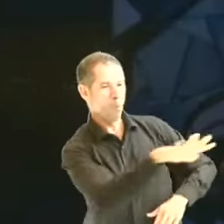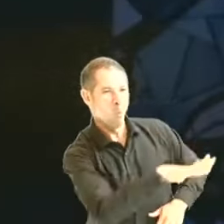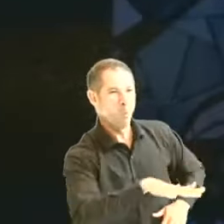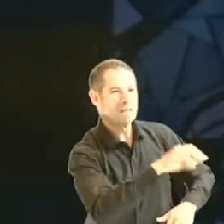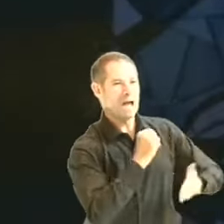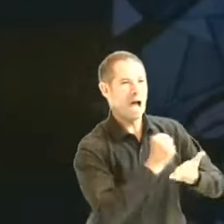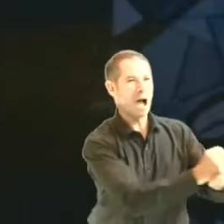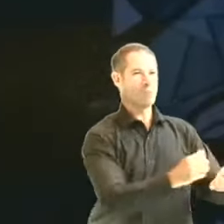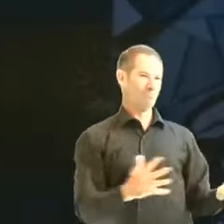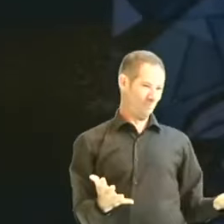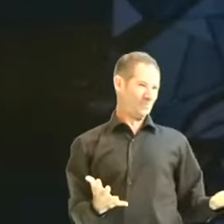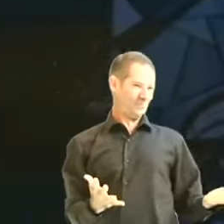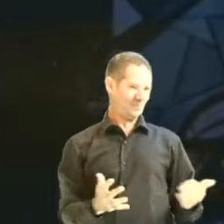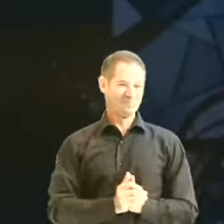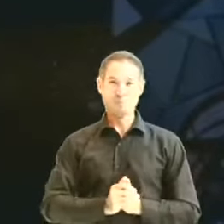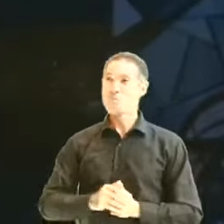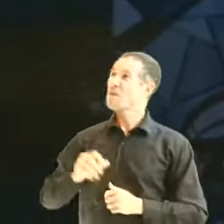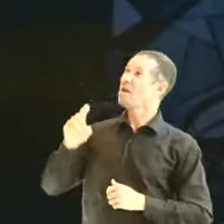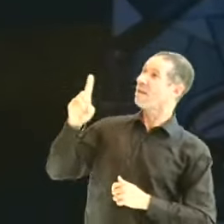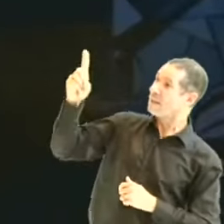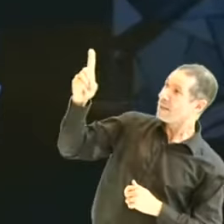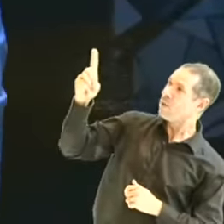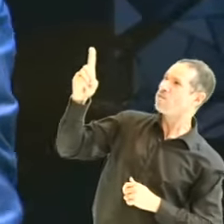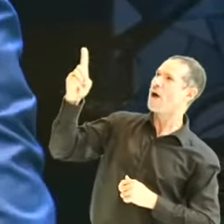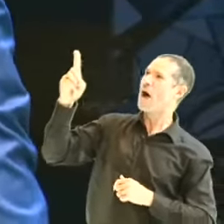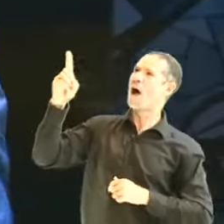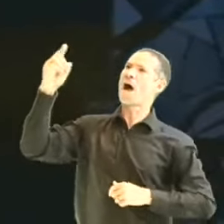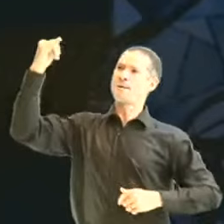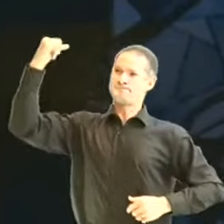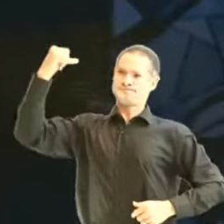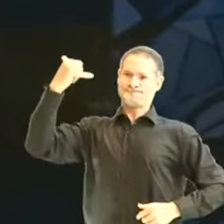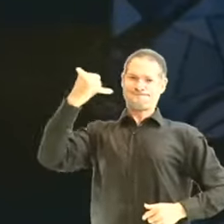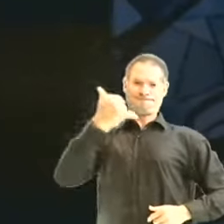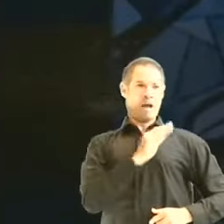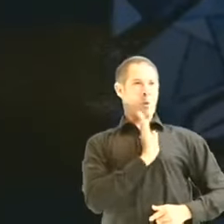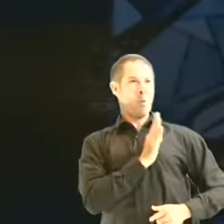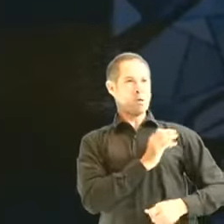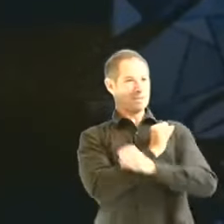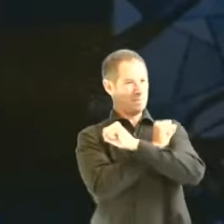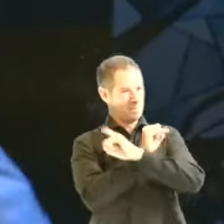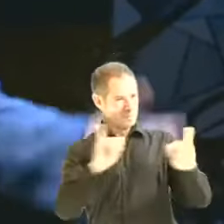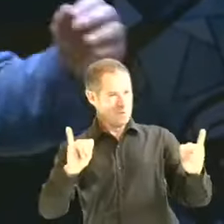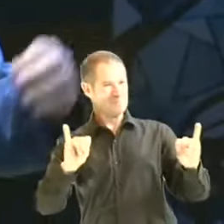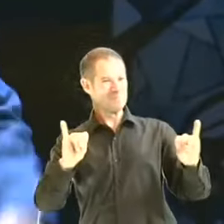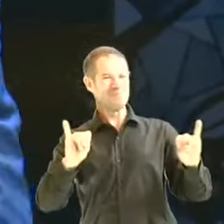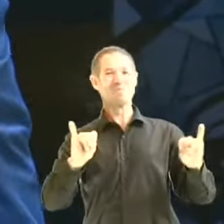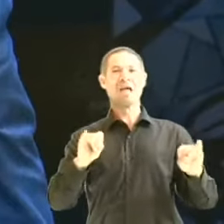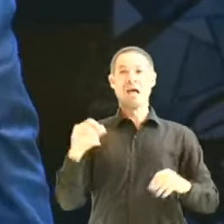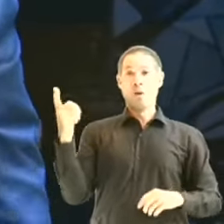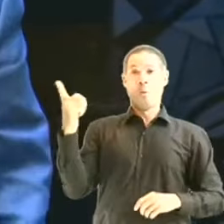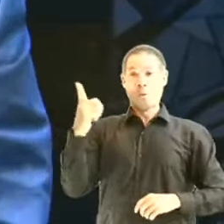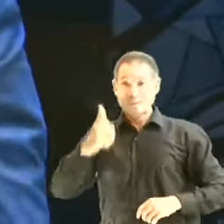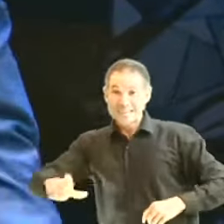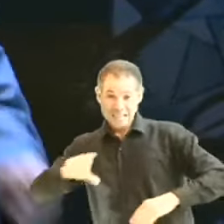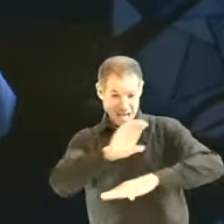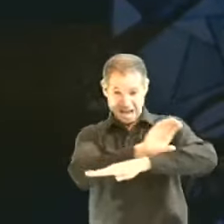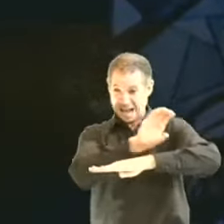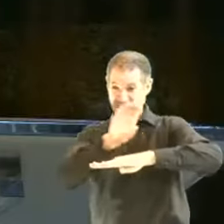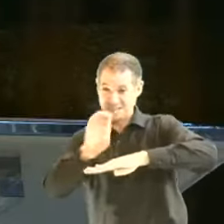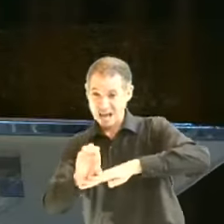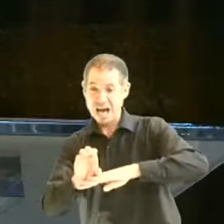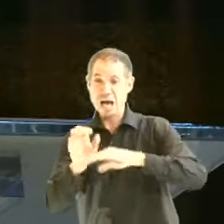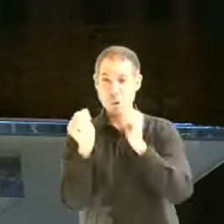tremendo. E Deus estava trabalhando isso no coração do profeta. E de repente eles vão conquistar a terra, um